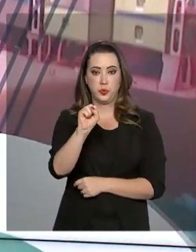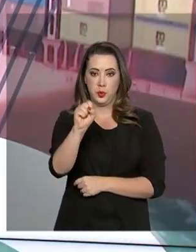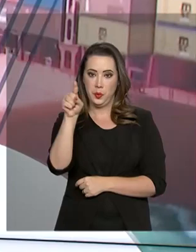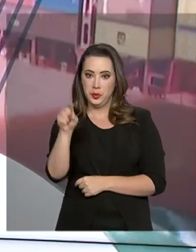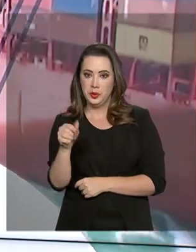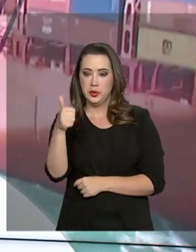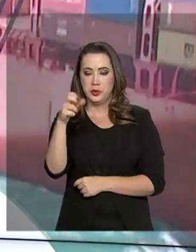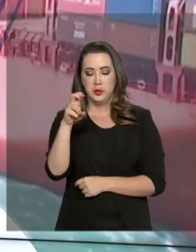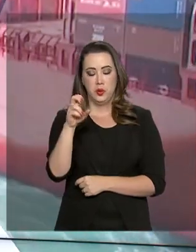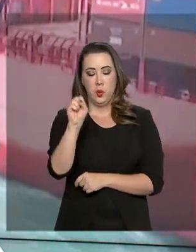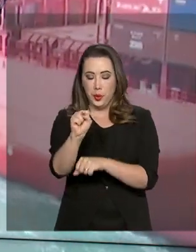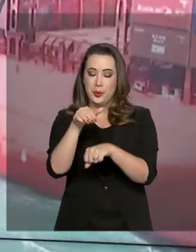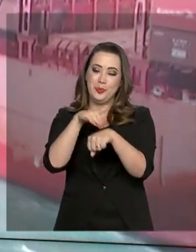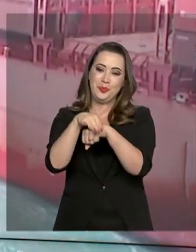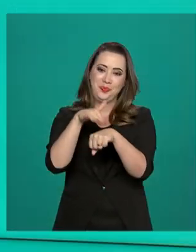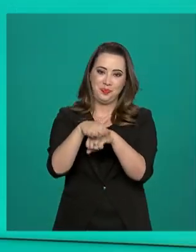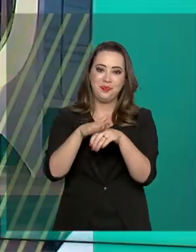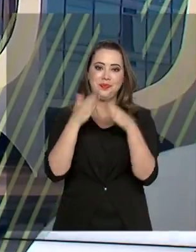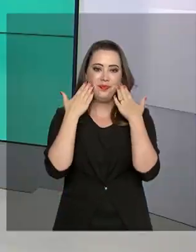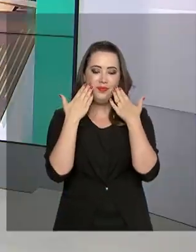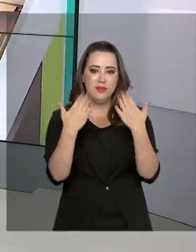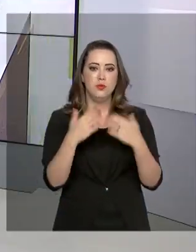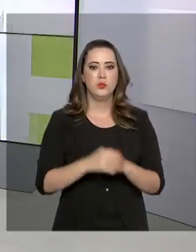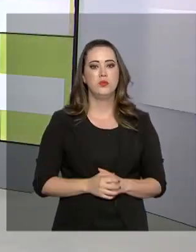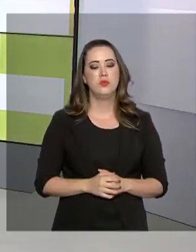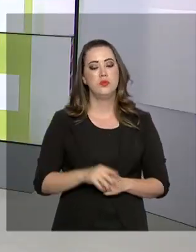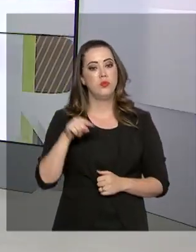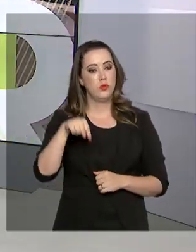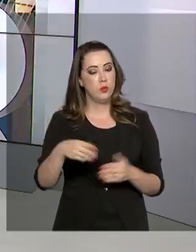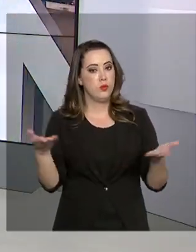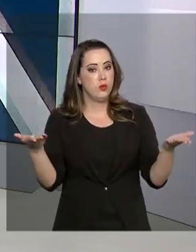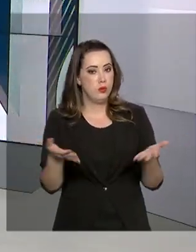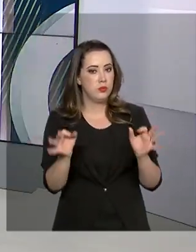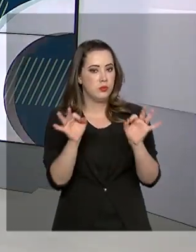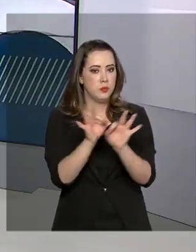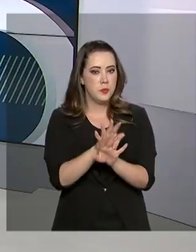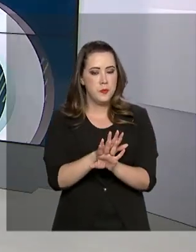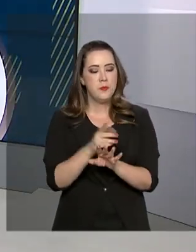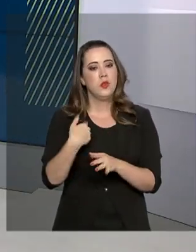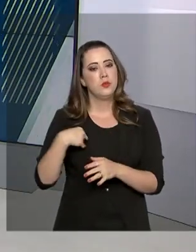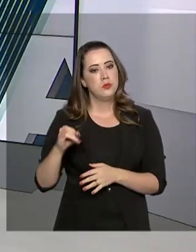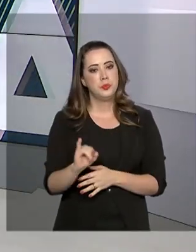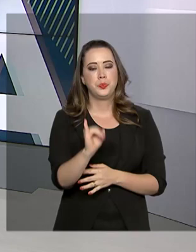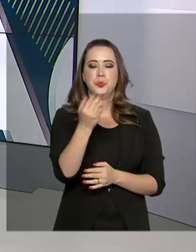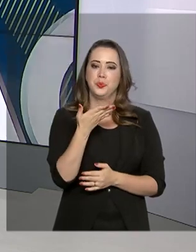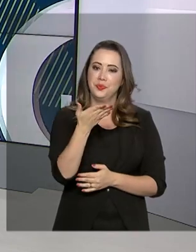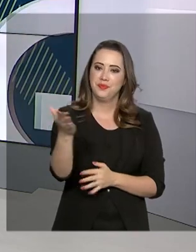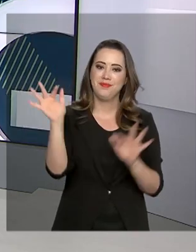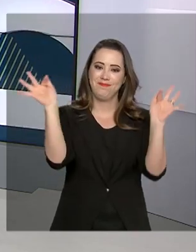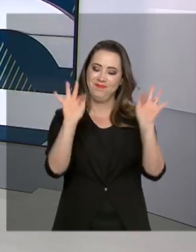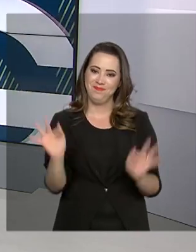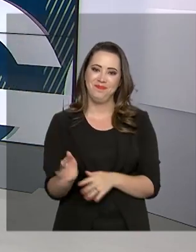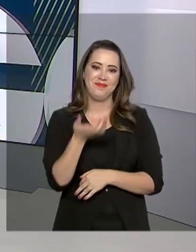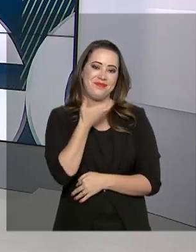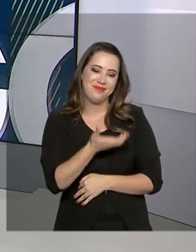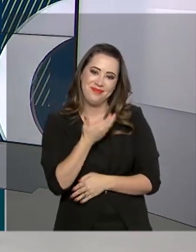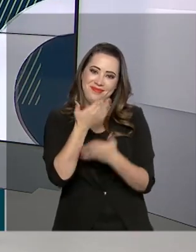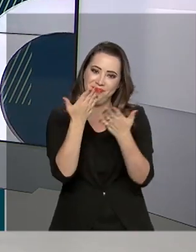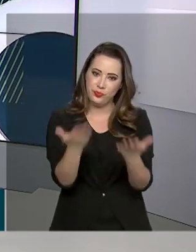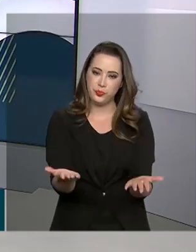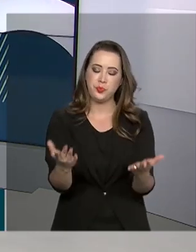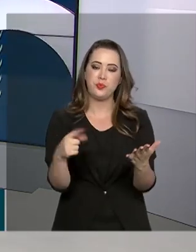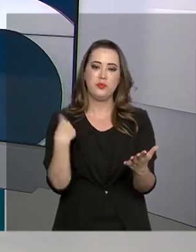repórter brasil às oito da noite esta edição termina que eu já aproveito para desejar a você um feliz natal